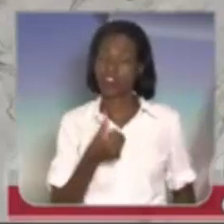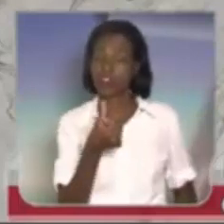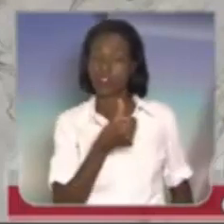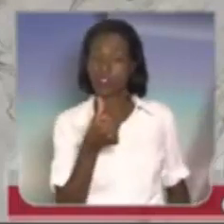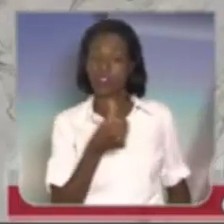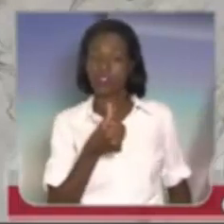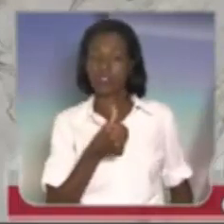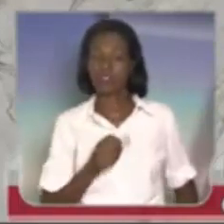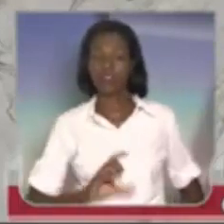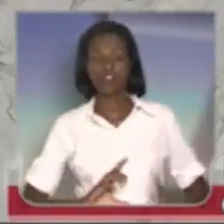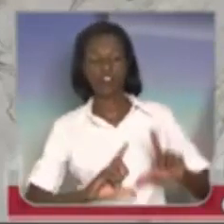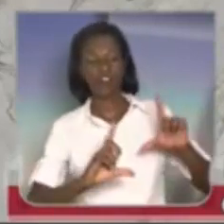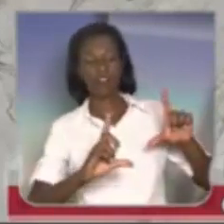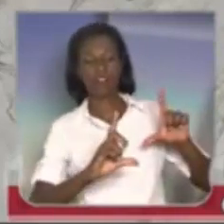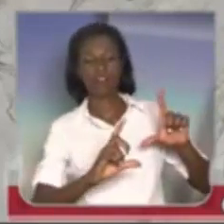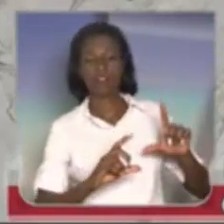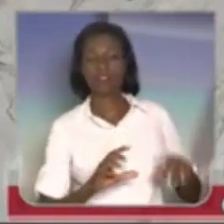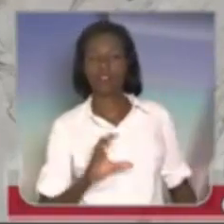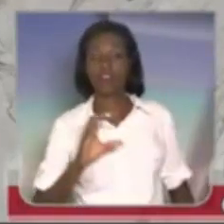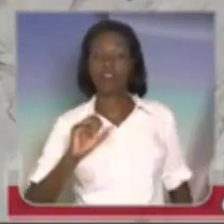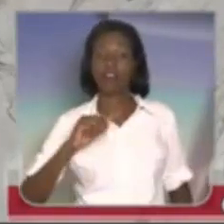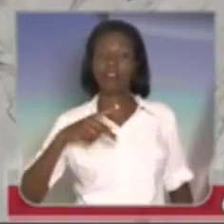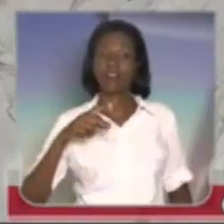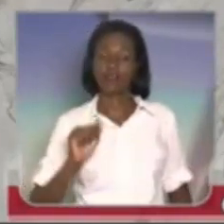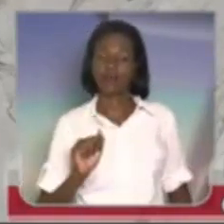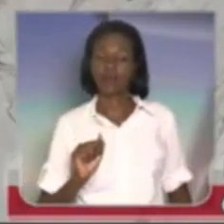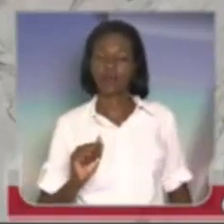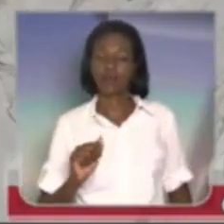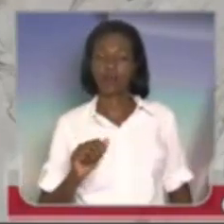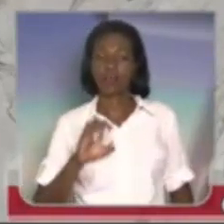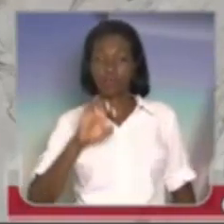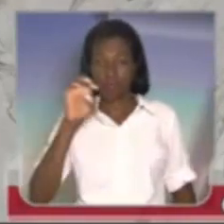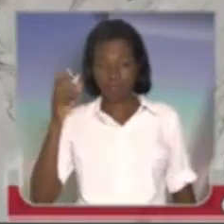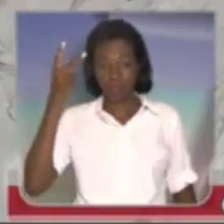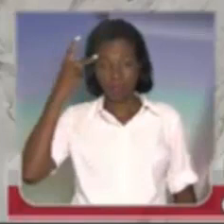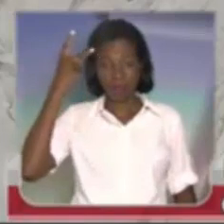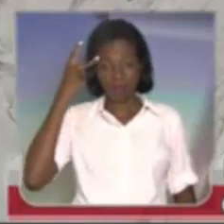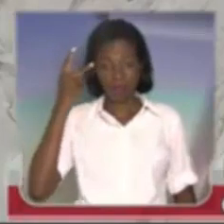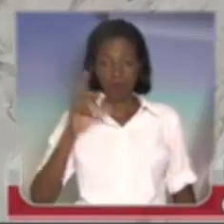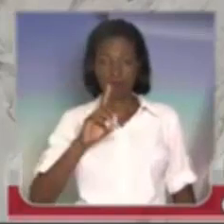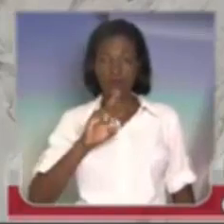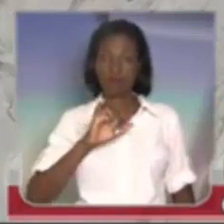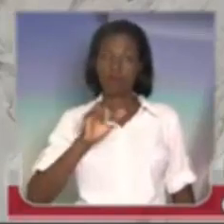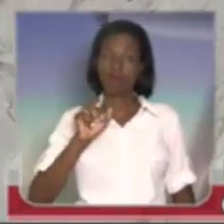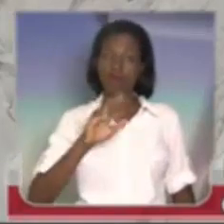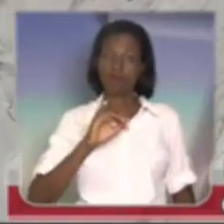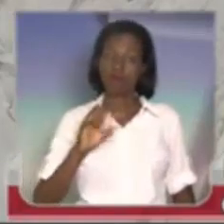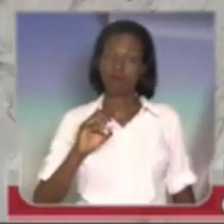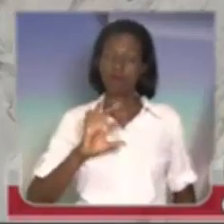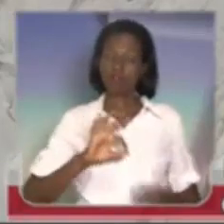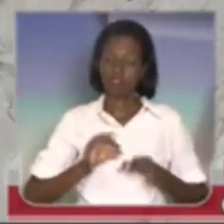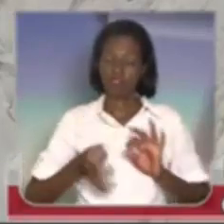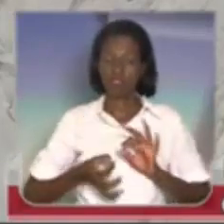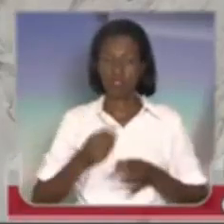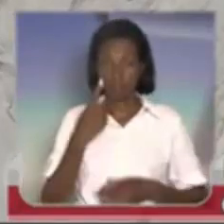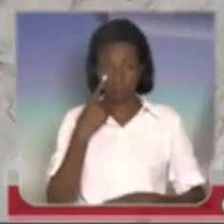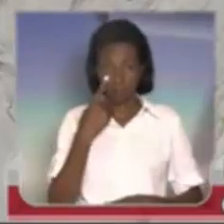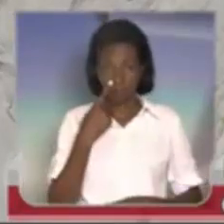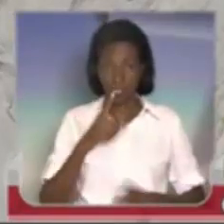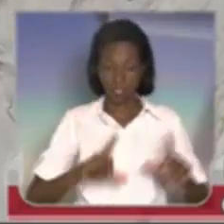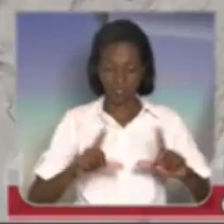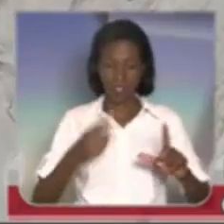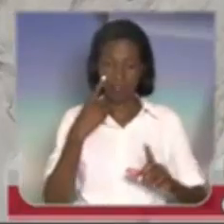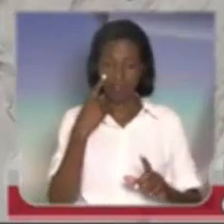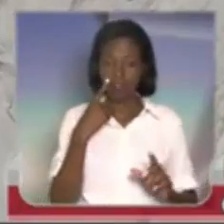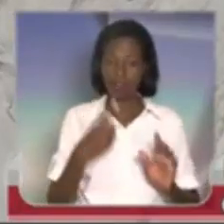capa do diário oficial do estado de São Paulo deixa mostrar aqui pro telespectador que está nos assistindo aqui é